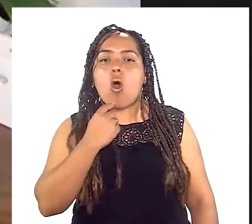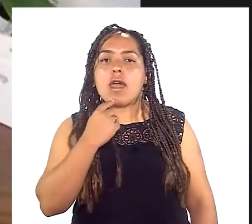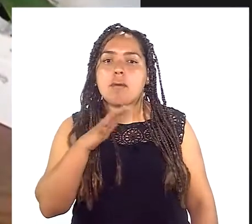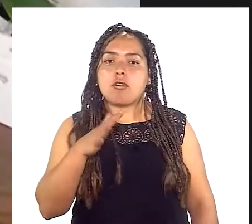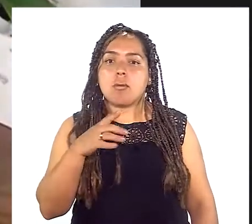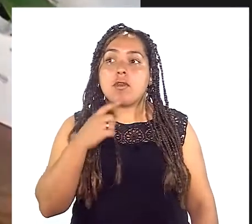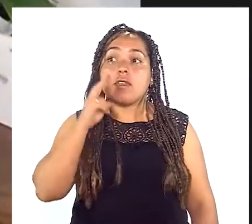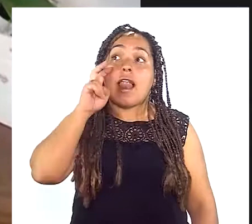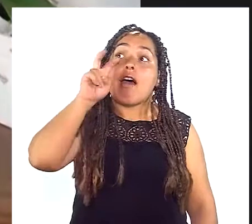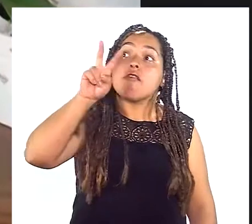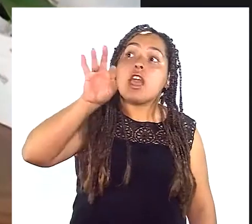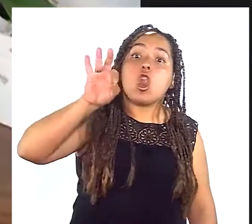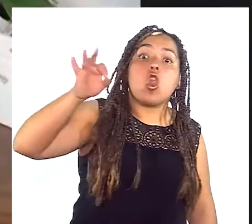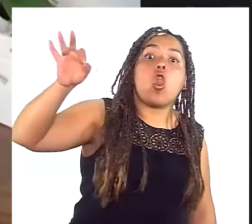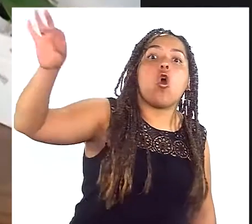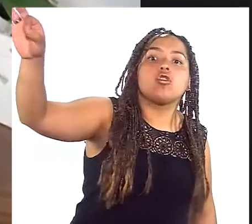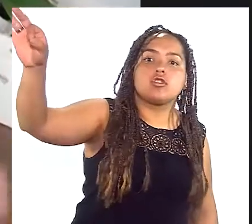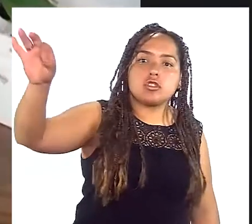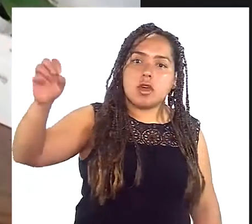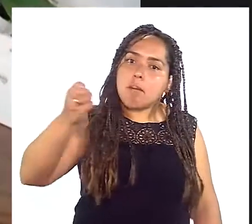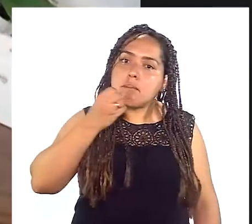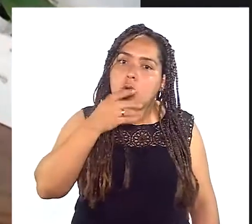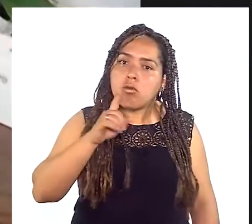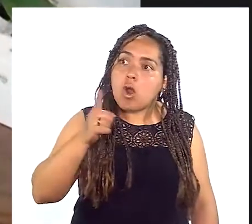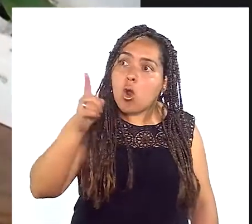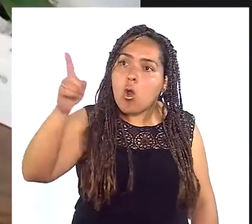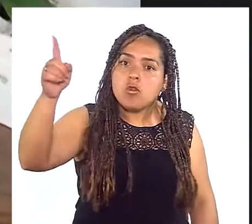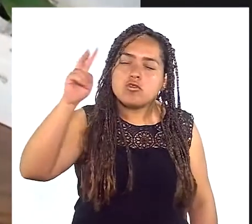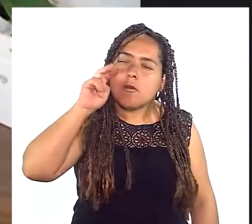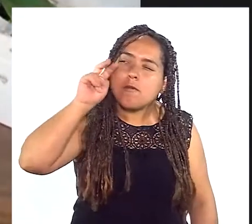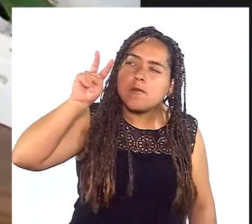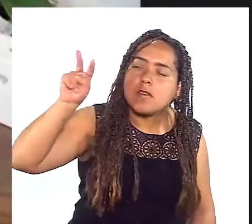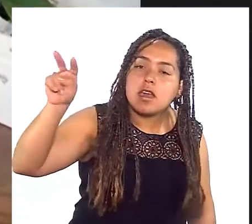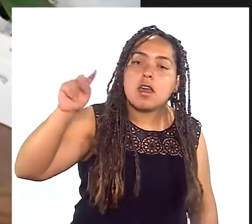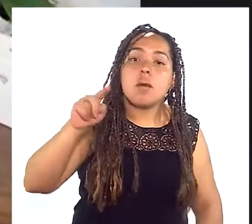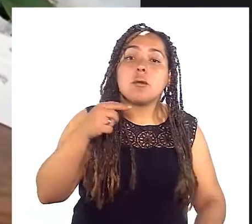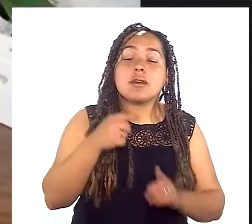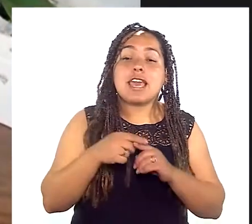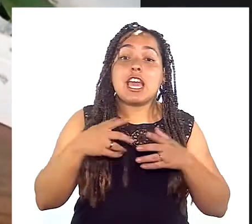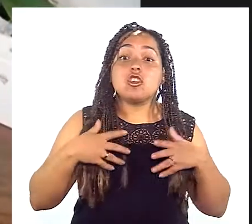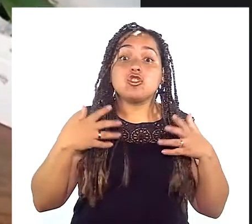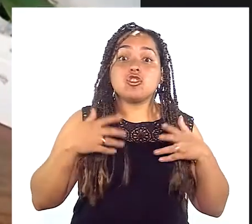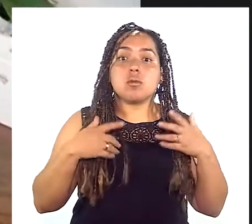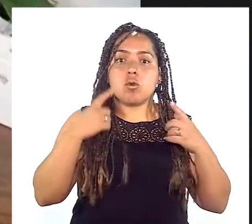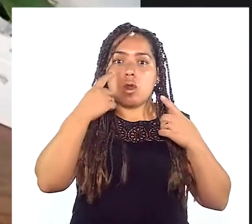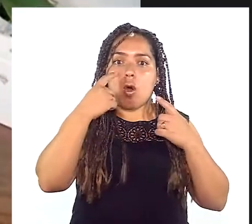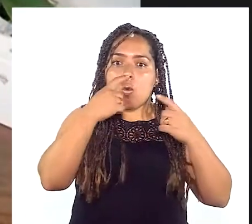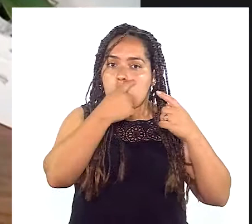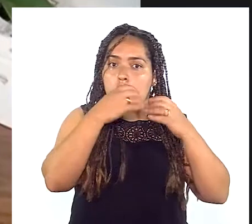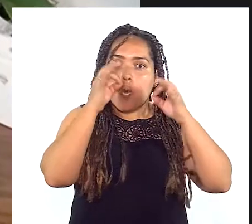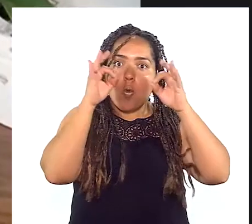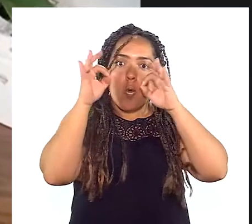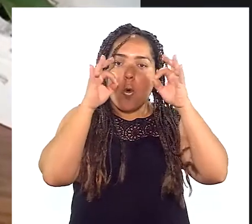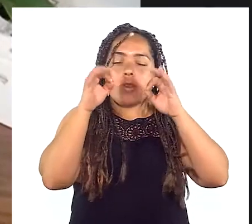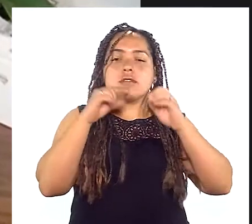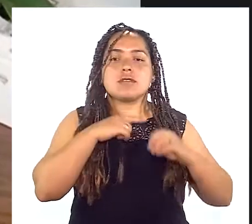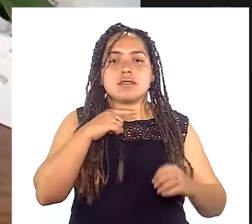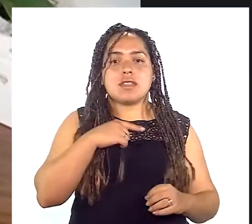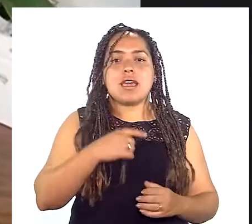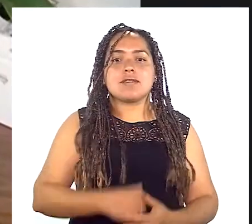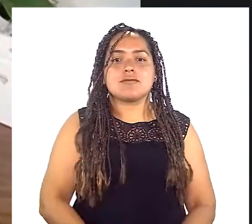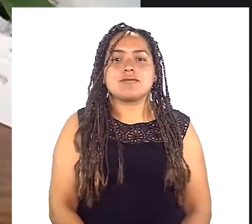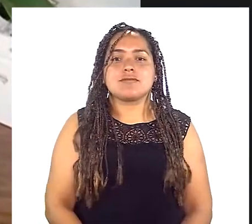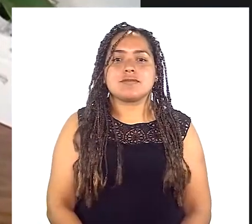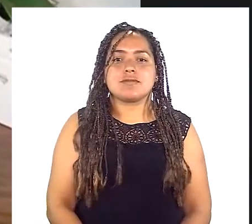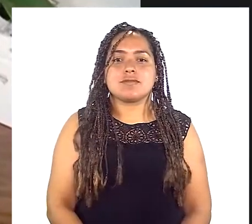muito focada, então ela tem o poder da janela, de uma sacada, por exemplo, ela pode olhar longe e isso também acaba ajustando